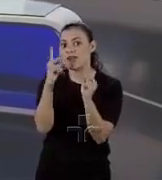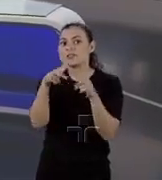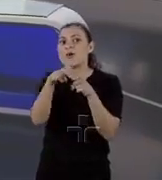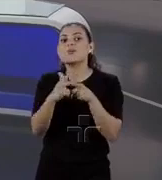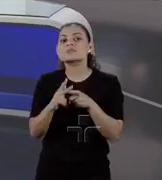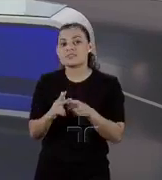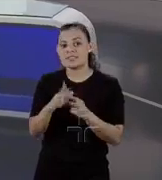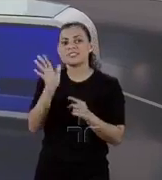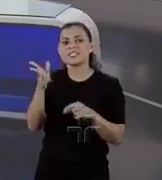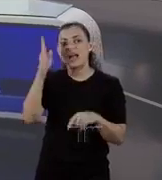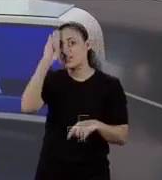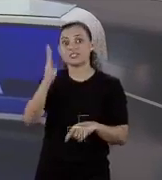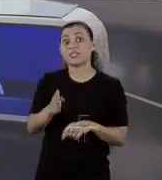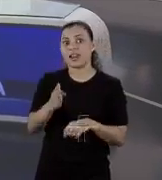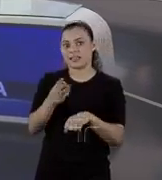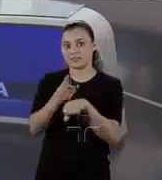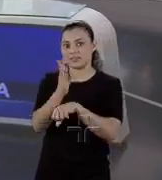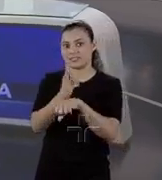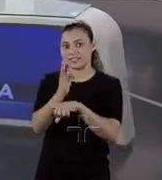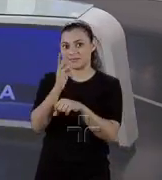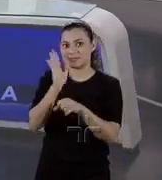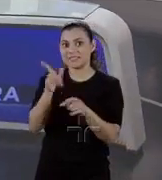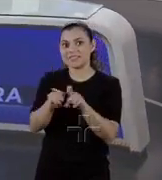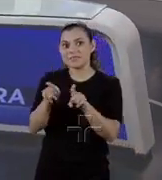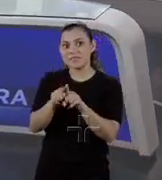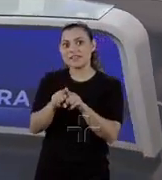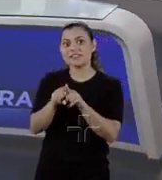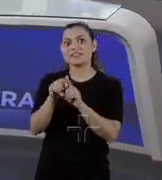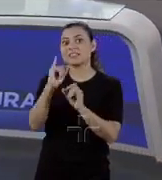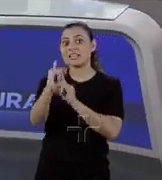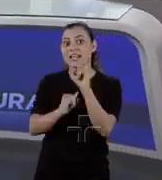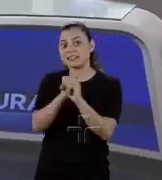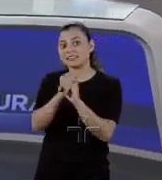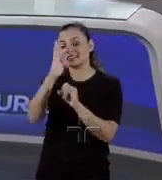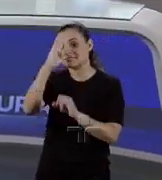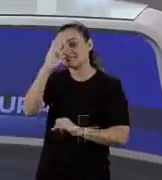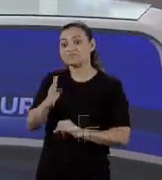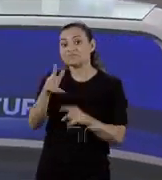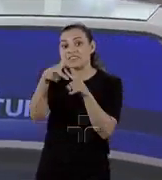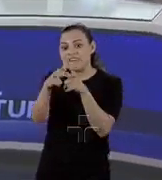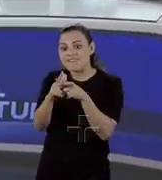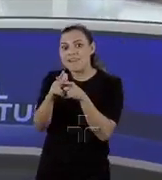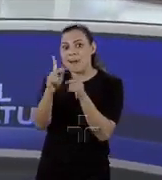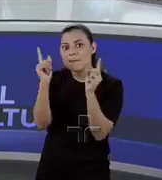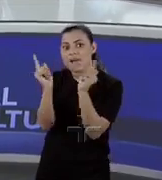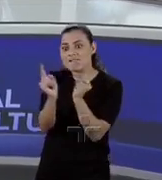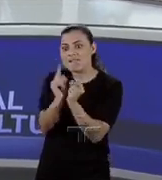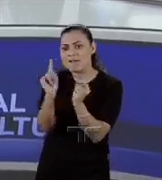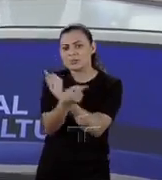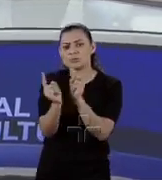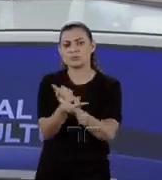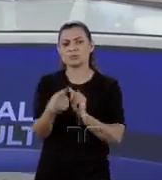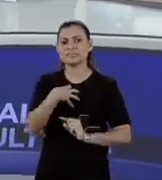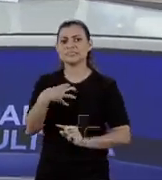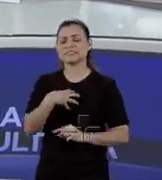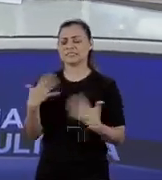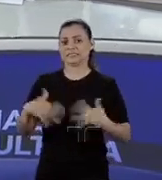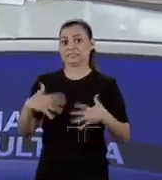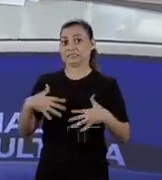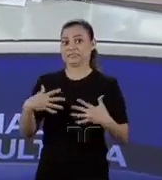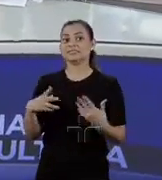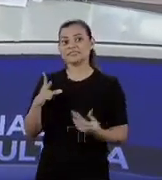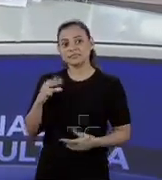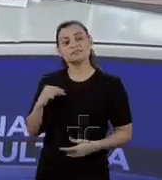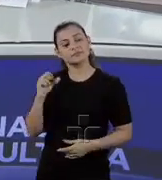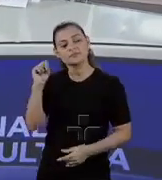você faz uma mensagem e manda a mensagem e não percebeu que a mensagem foi alterada para o autocorretor, mudando eu não completamente uso o a palavra. autocorretor por causa disso.